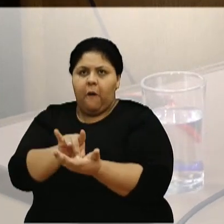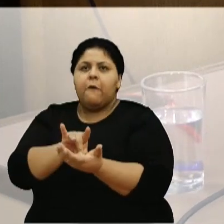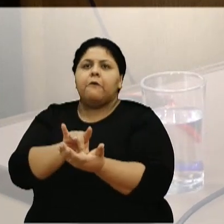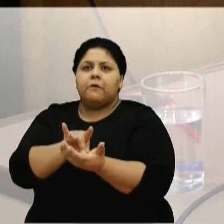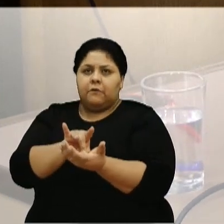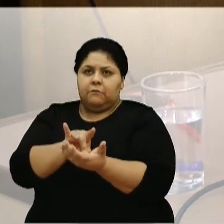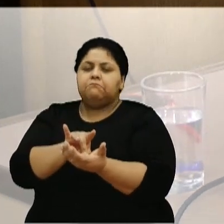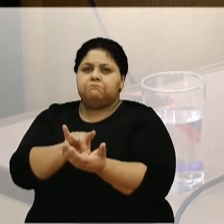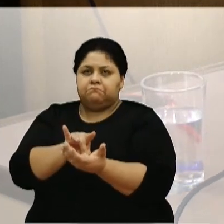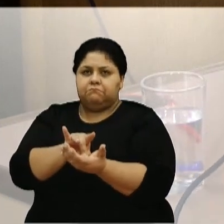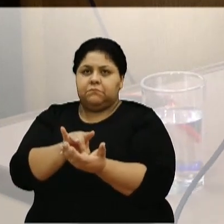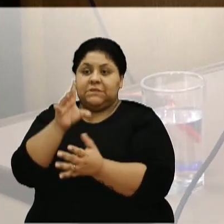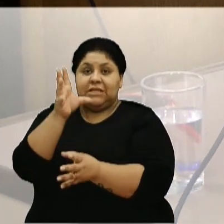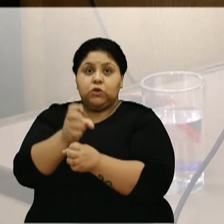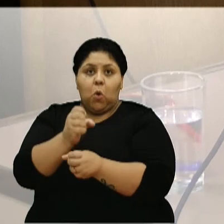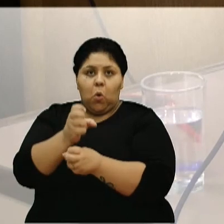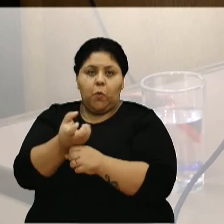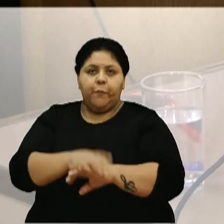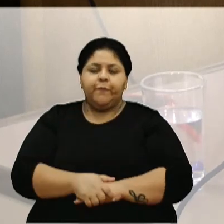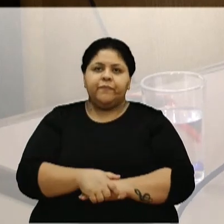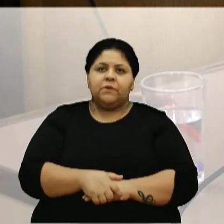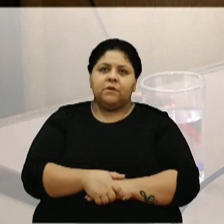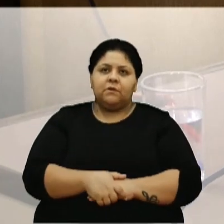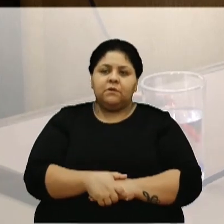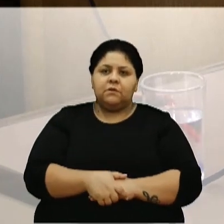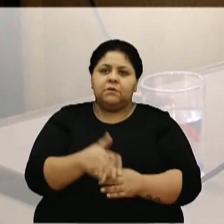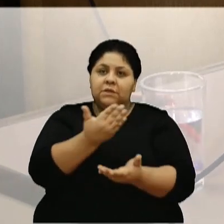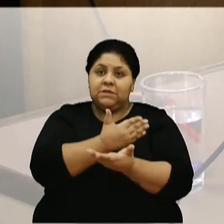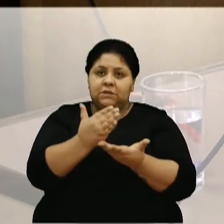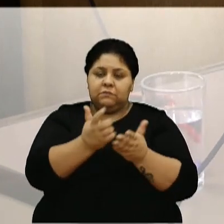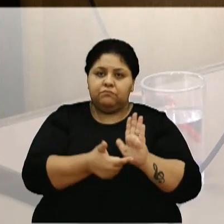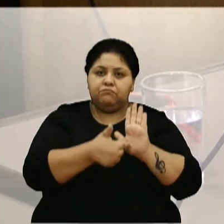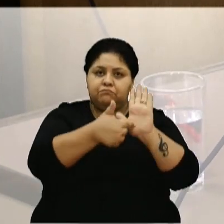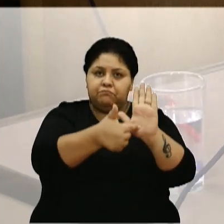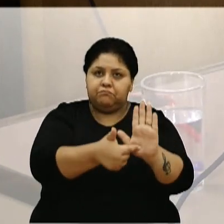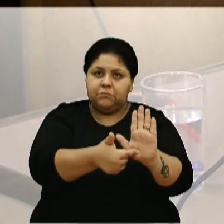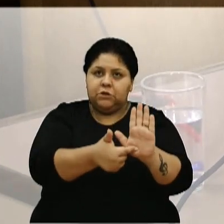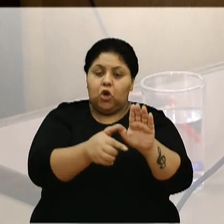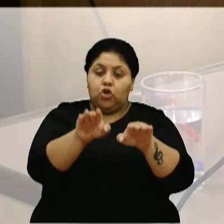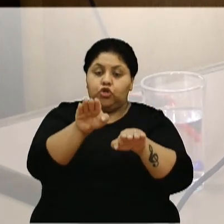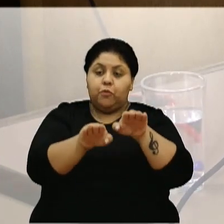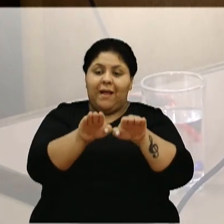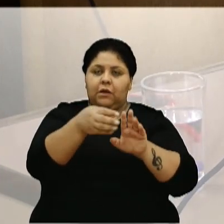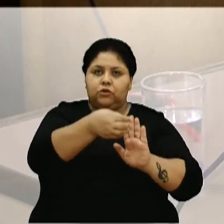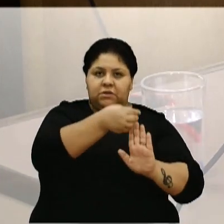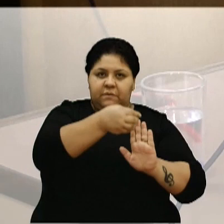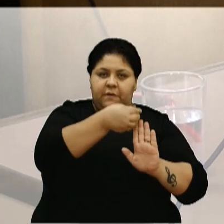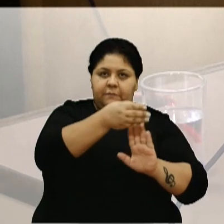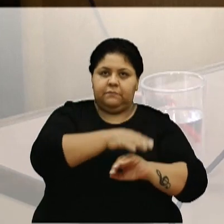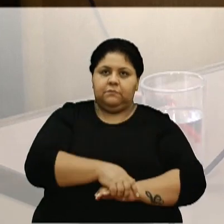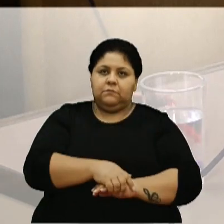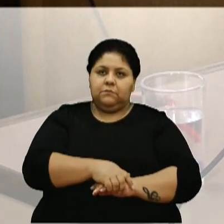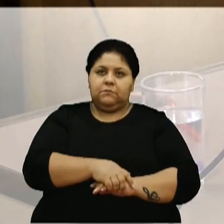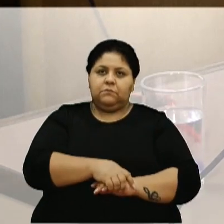das contas, né? Então iniciamos a nossa apresentação, o nosso balanço orçamentário.